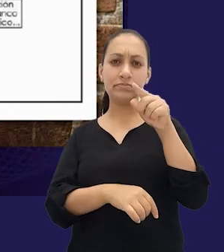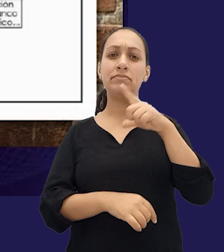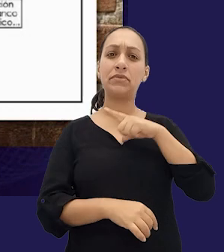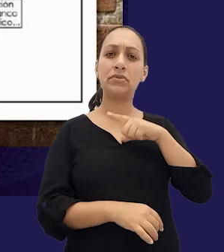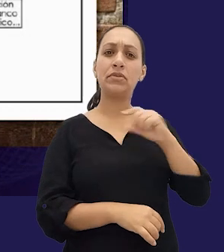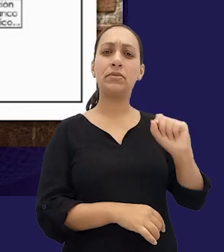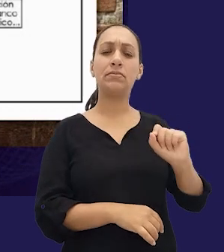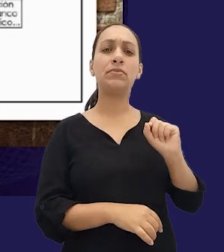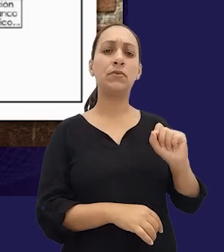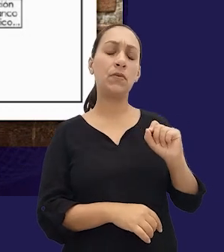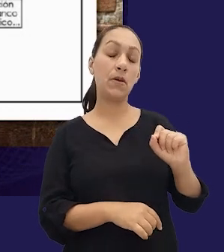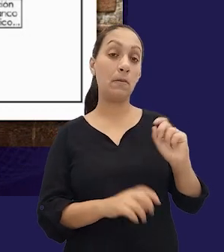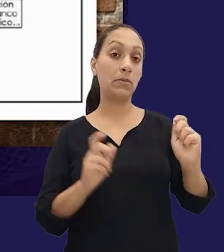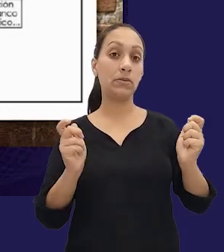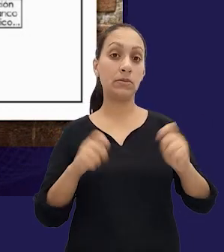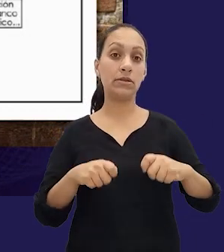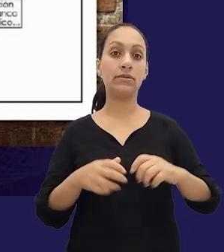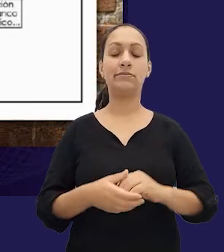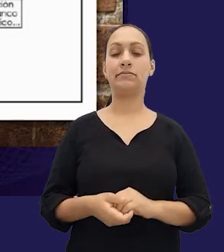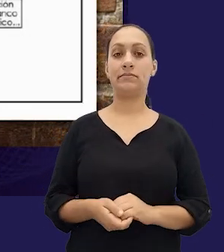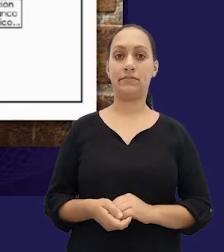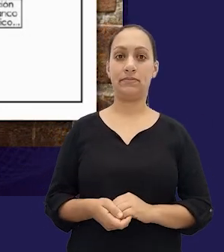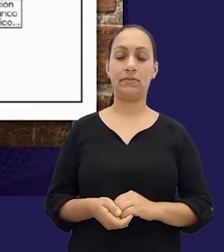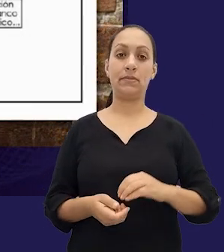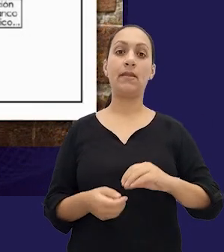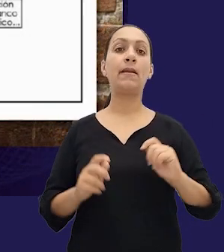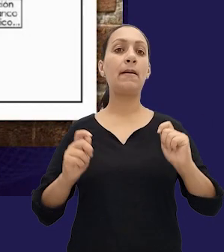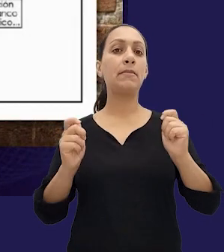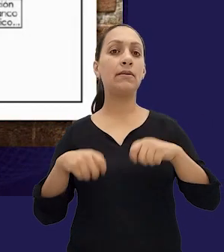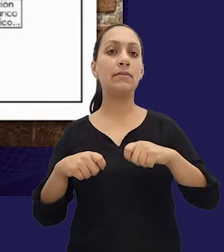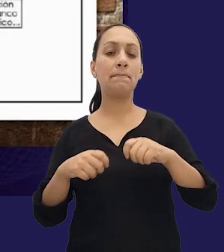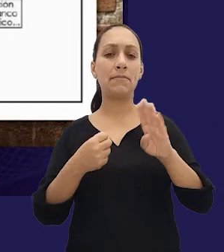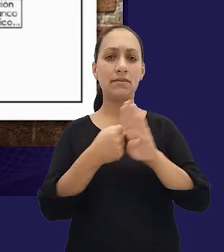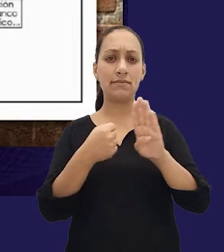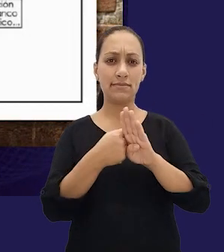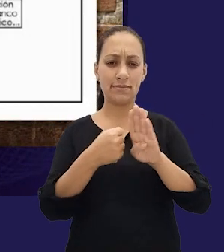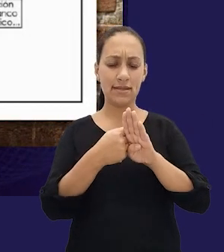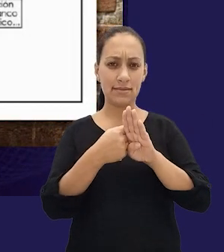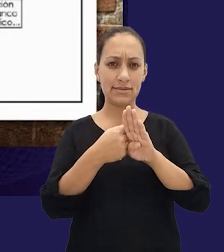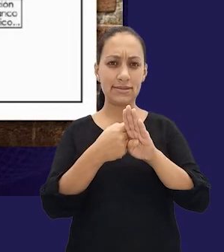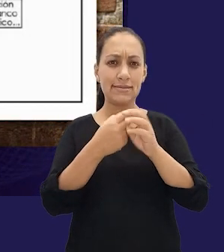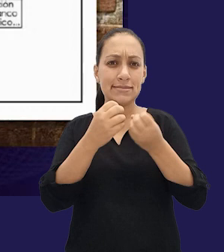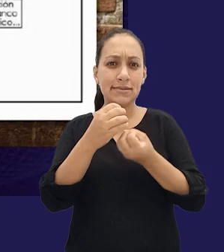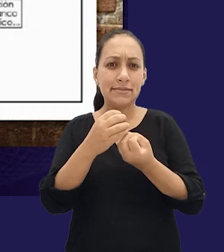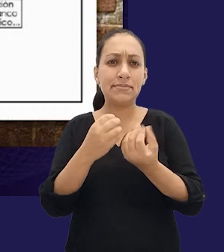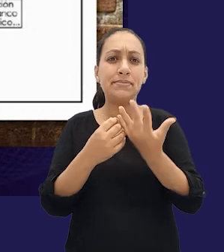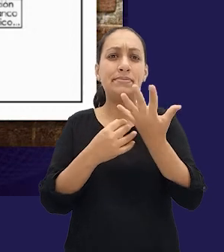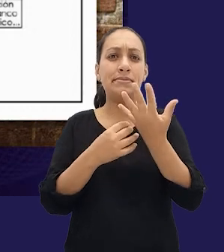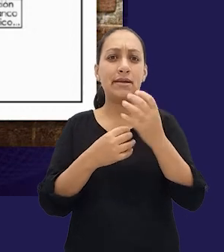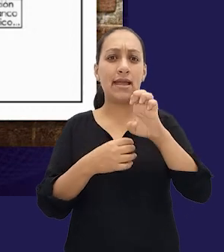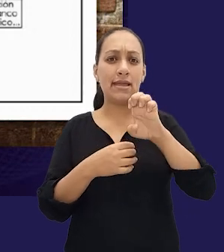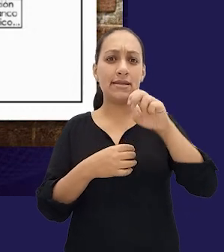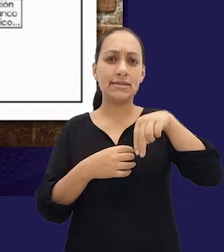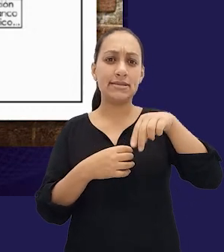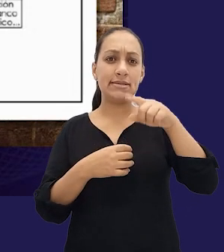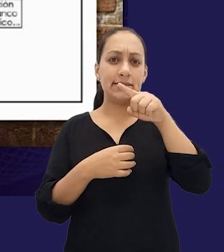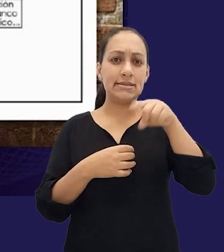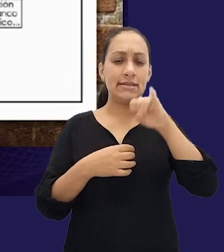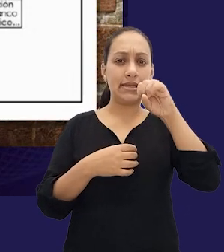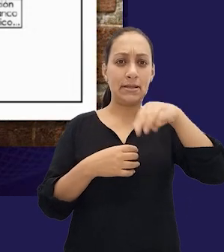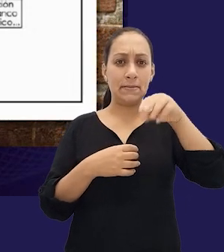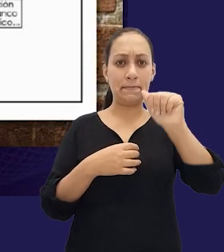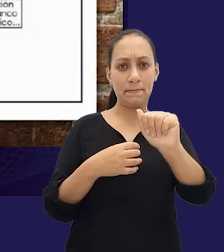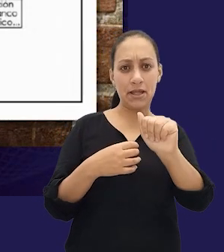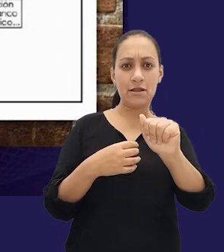como uma possibilidade, tá? A capacidade de bactérias produzirem enzimas, né? Essas enzimas vão hidrolisar